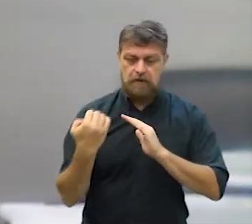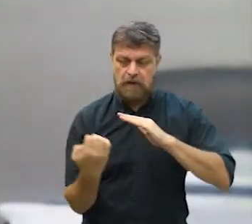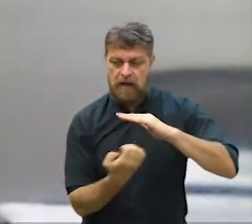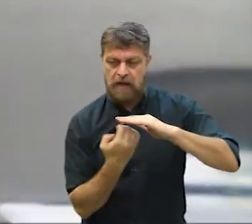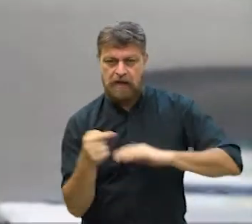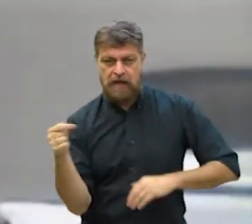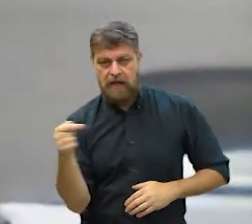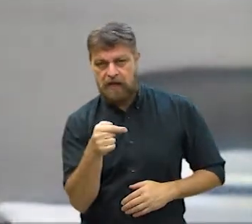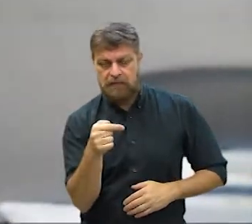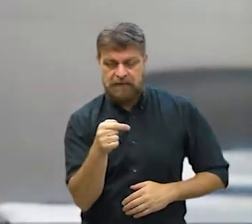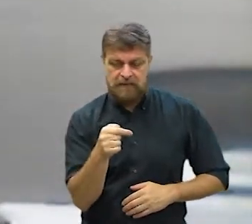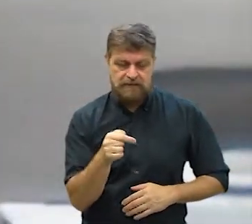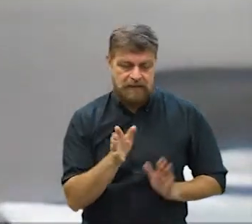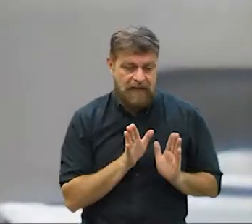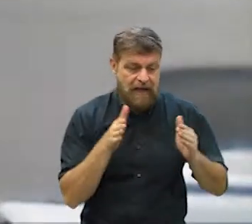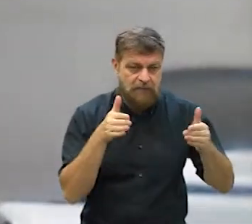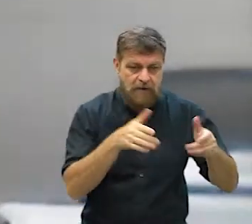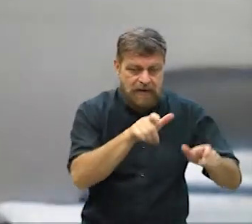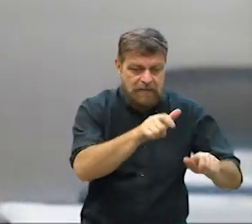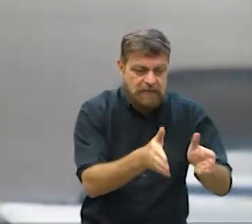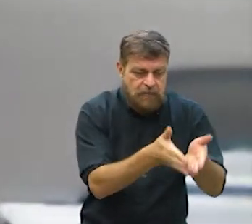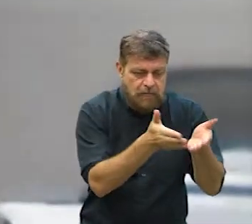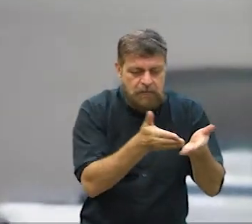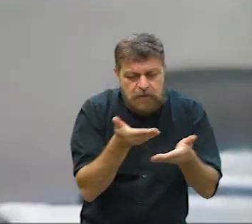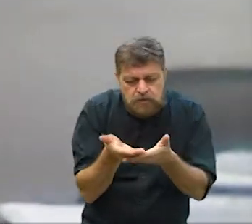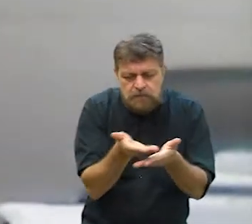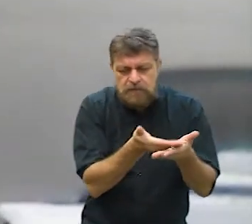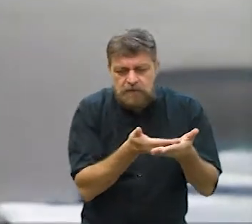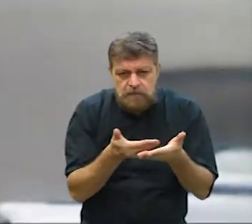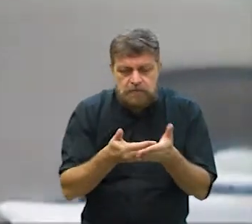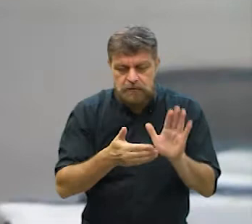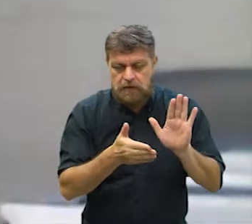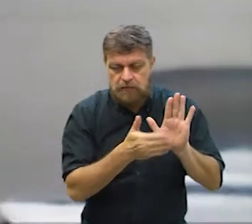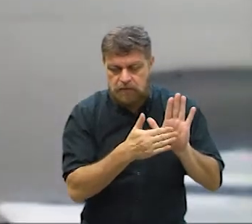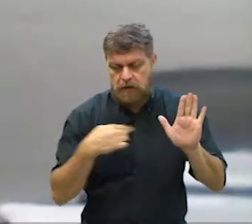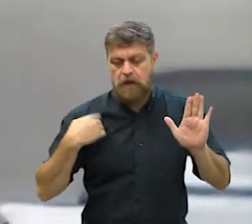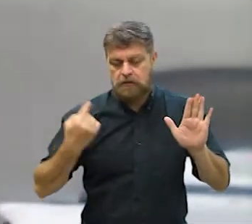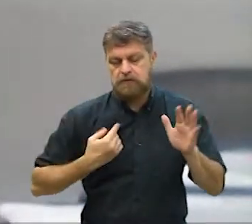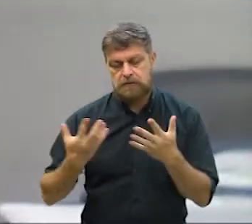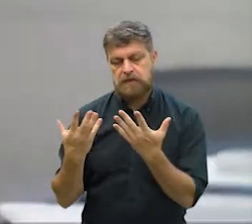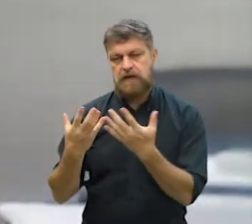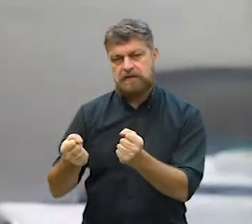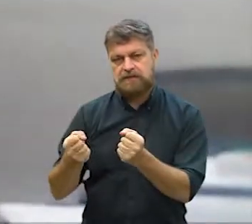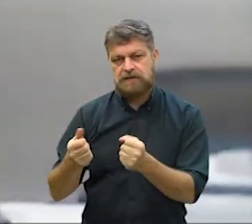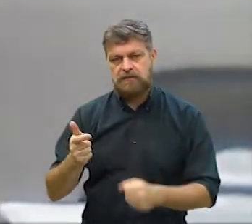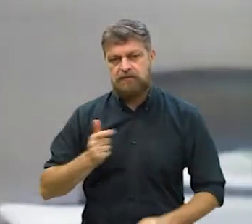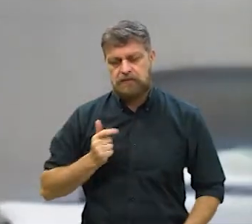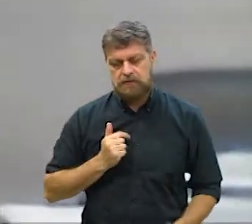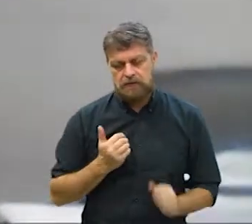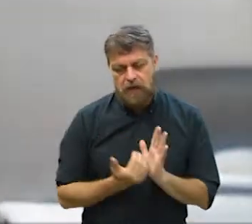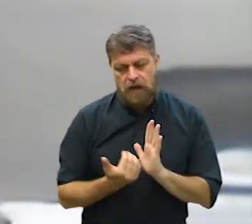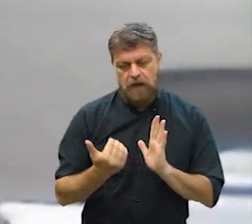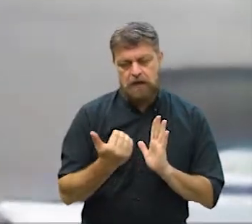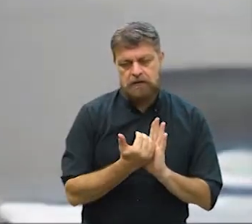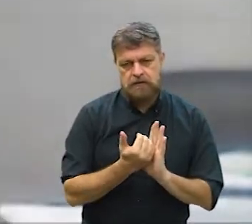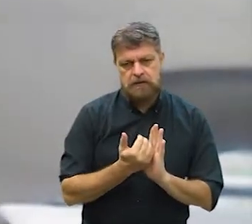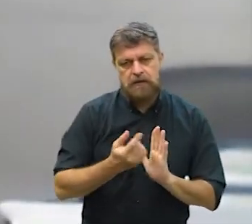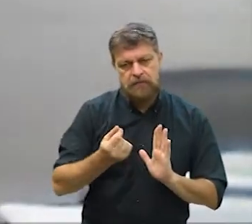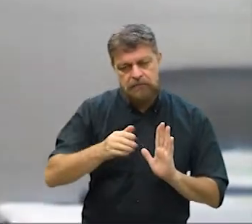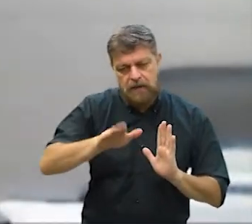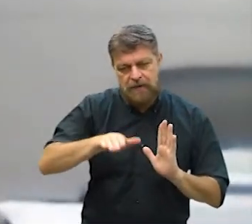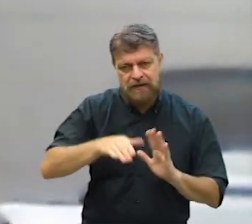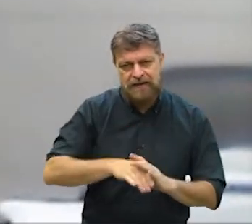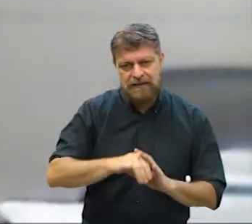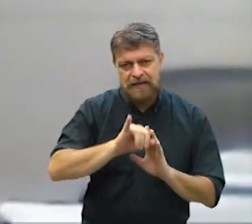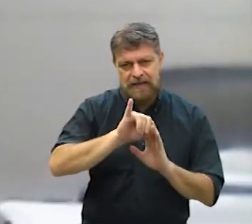Então, a empresa, que é altamente social, fizeram um estudo e tal, propuseram e nós aprovamos já o